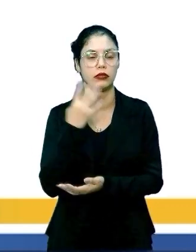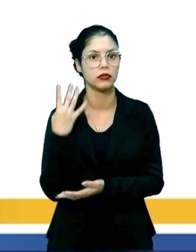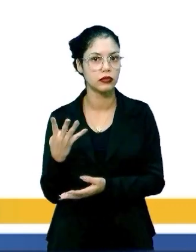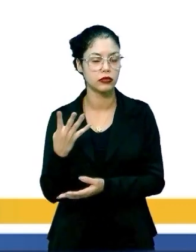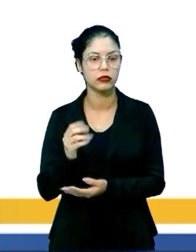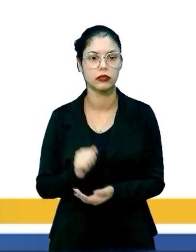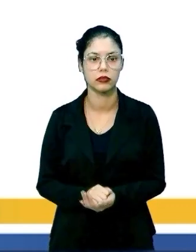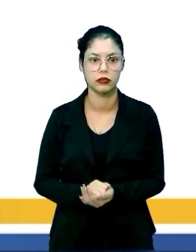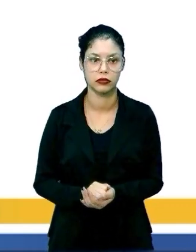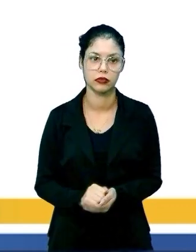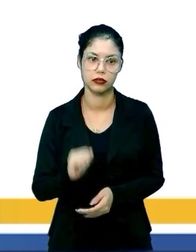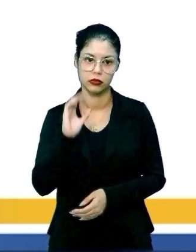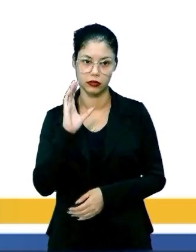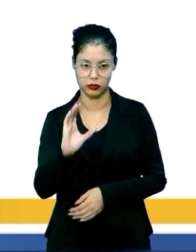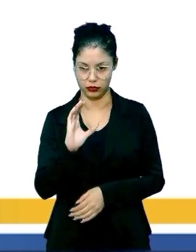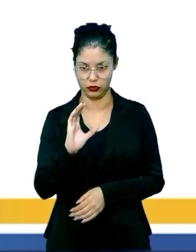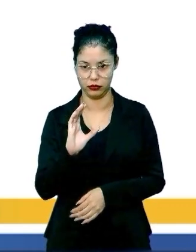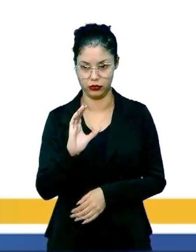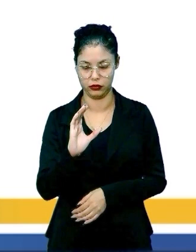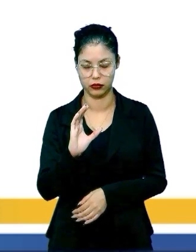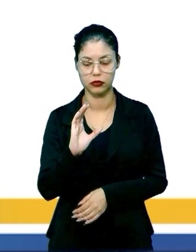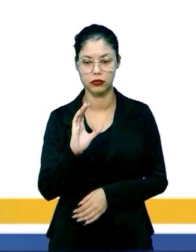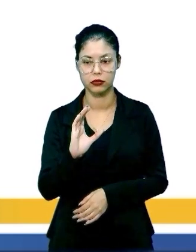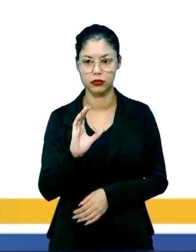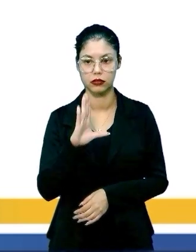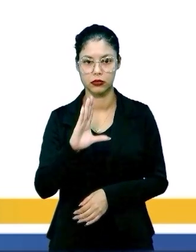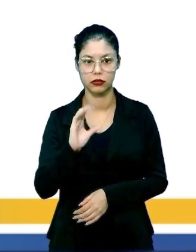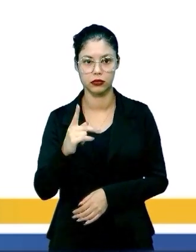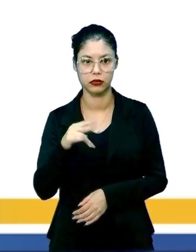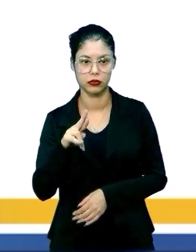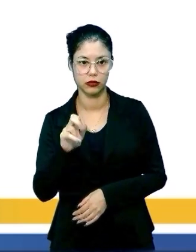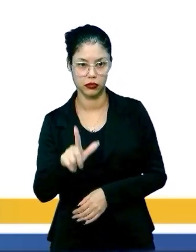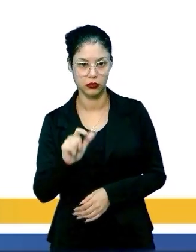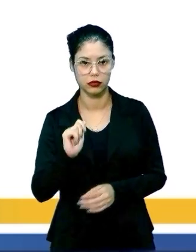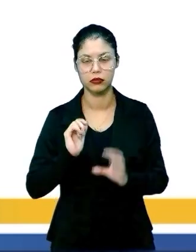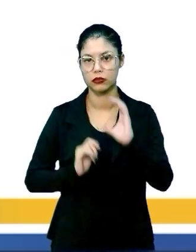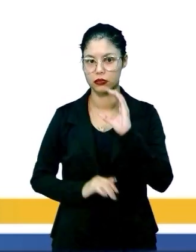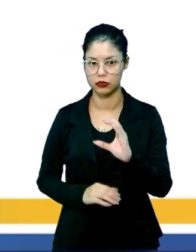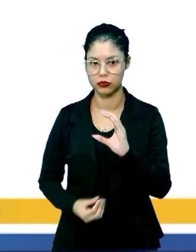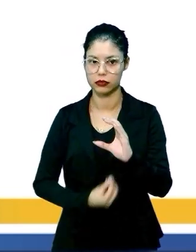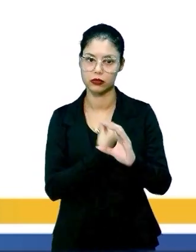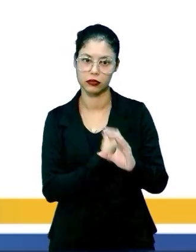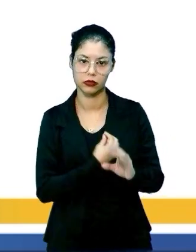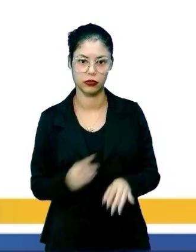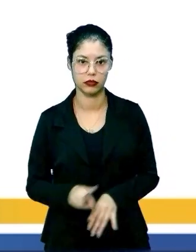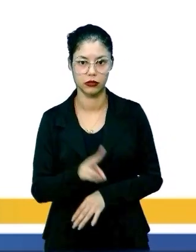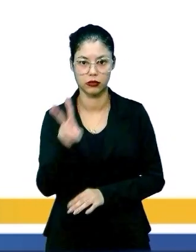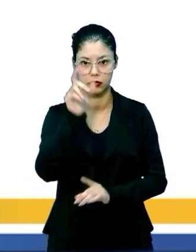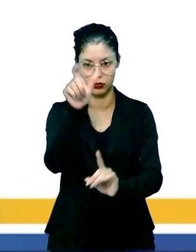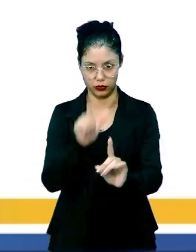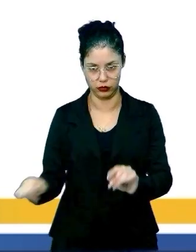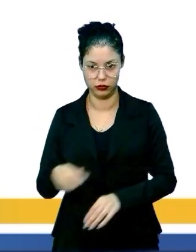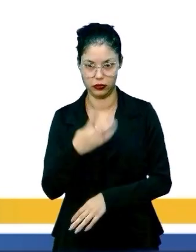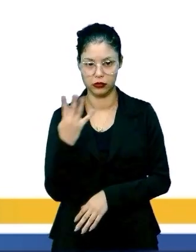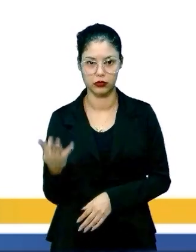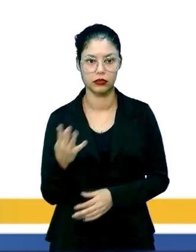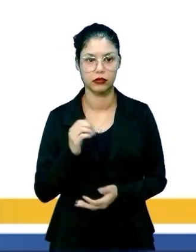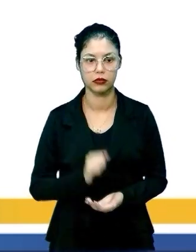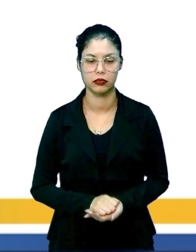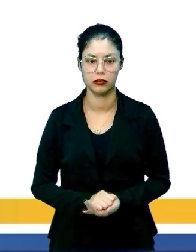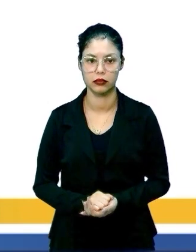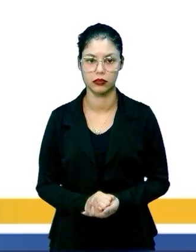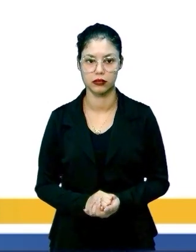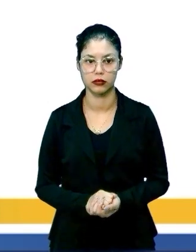4 variáveis. Vamos lá, a primeira variável, capital. É o valor presente que se refere à quantia total